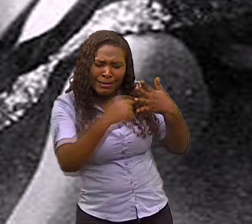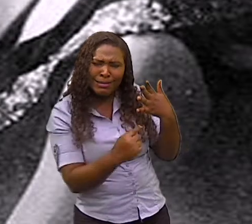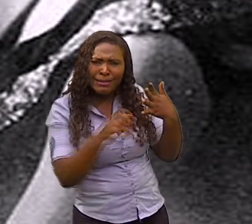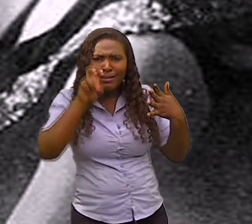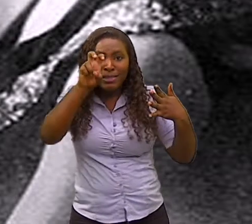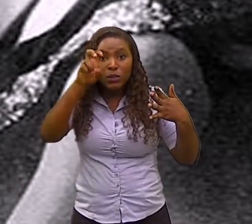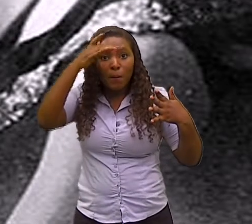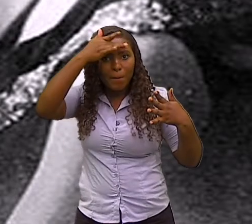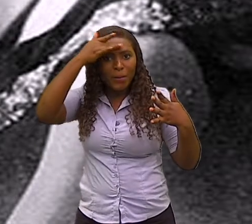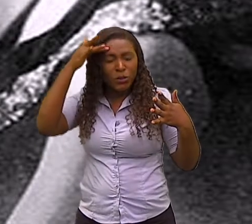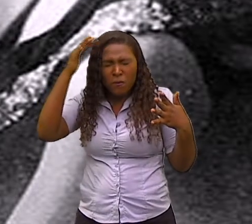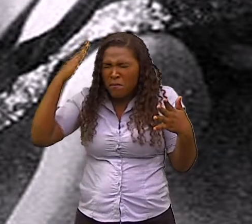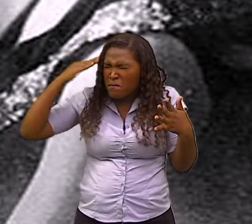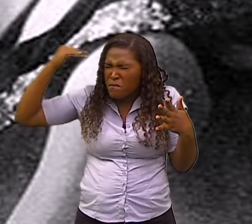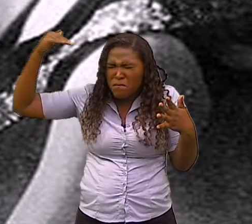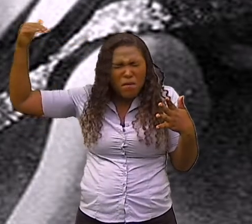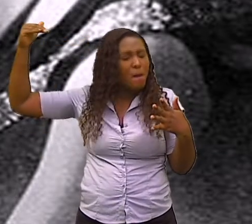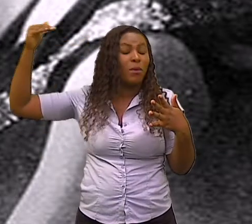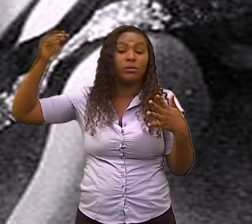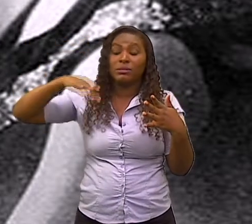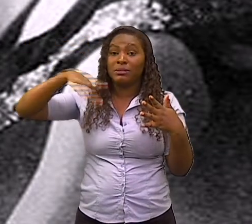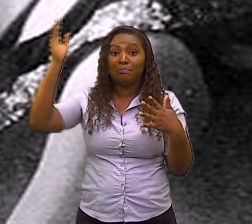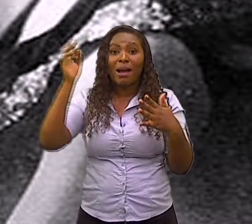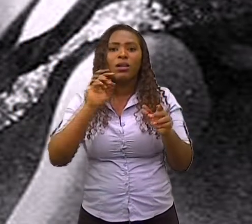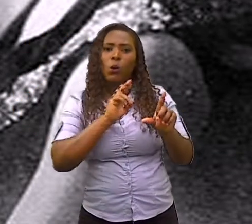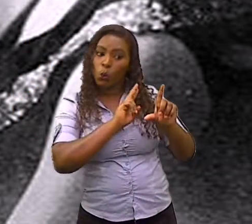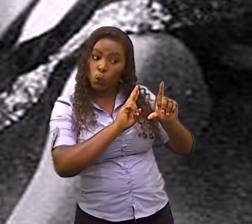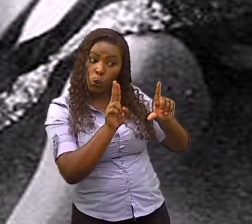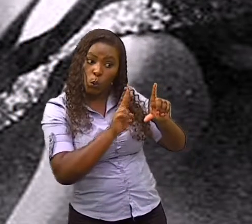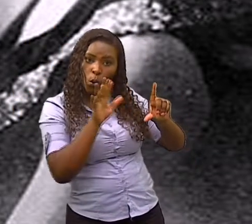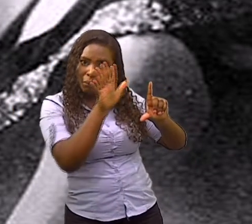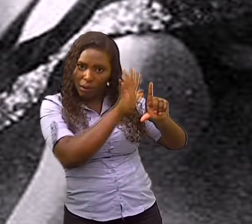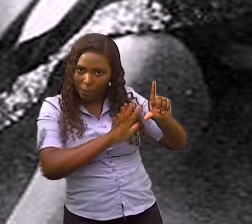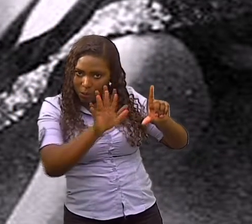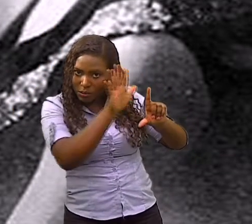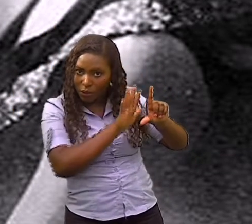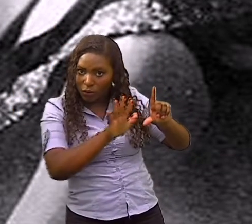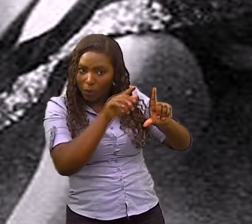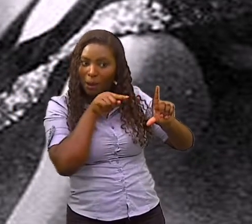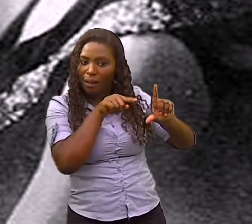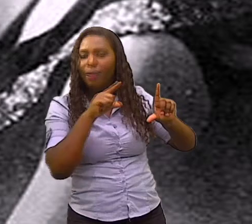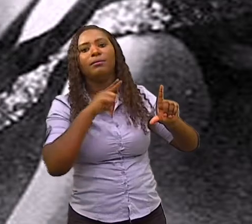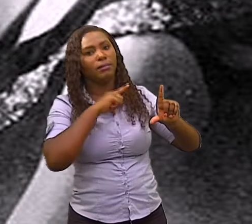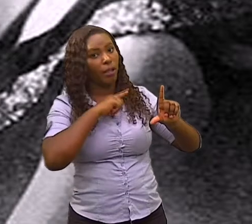de Andrade, Menotti Del Pique, que agitaram a cultura nesses anos de